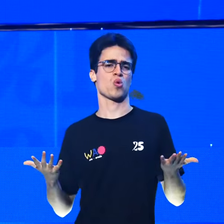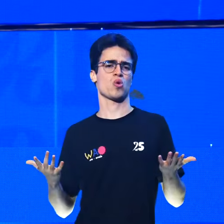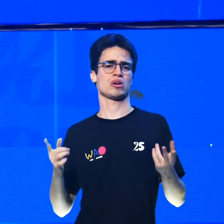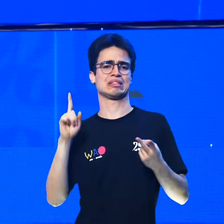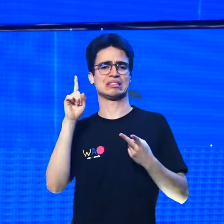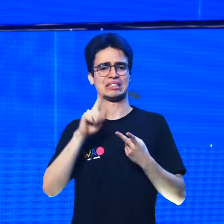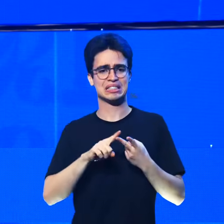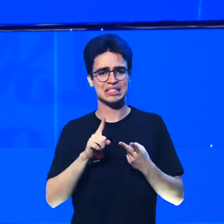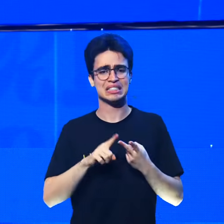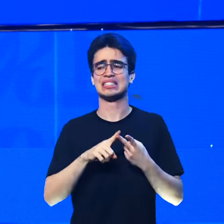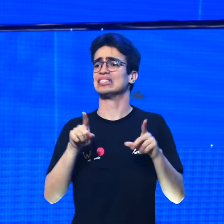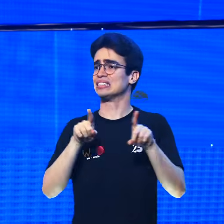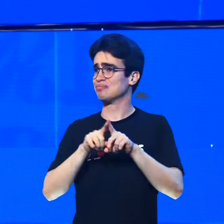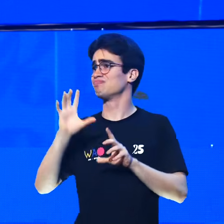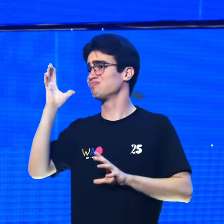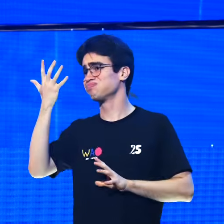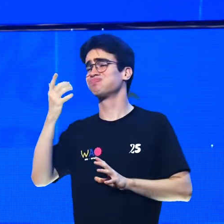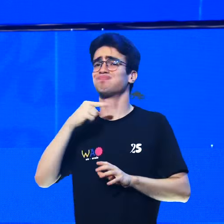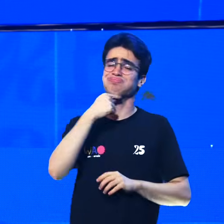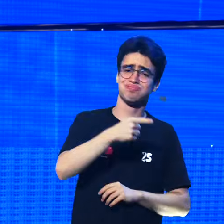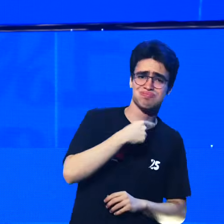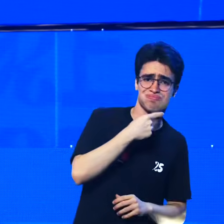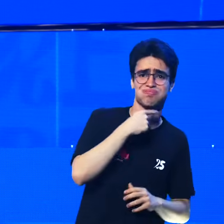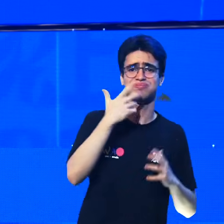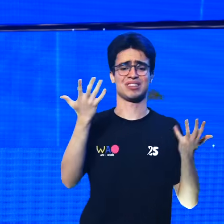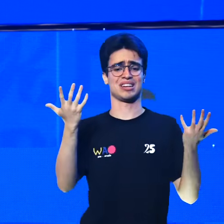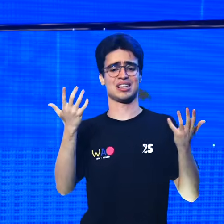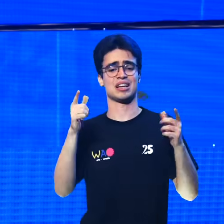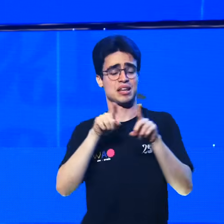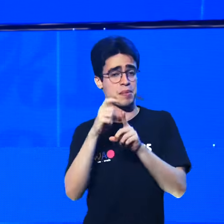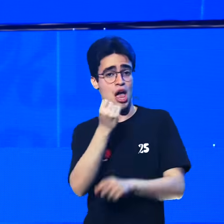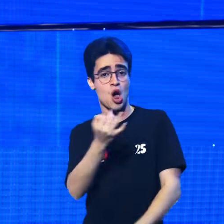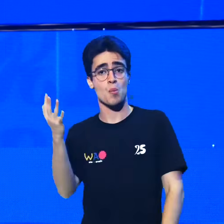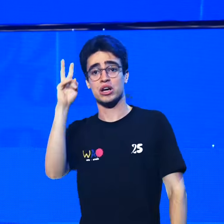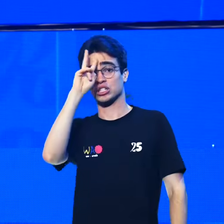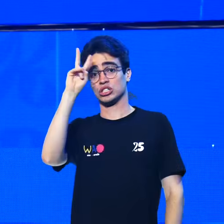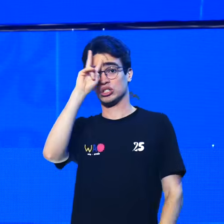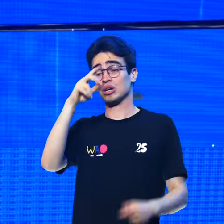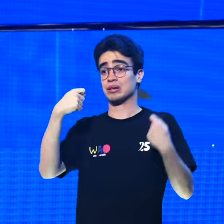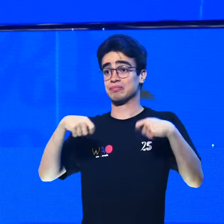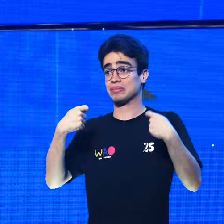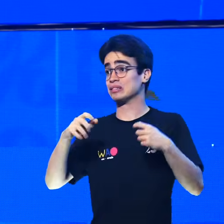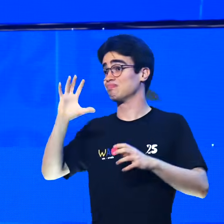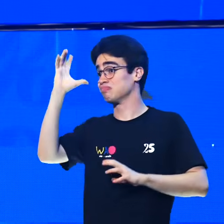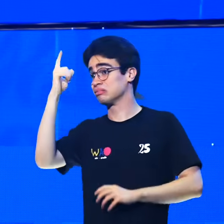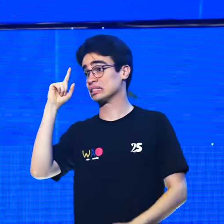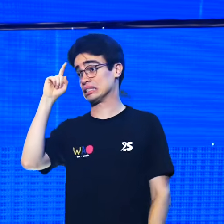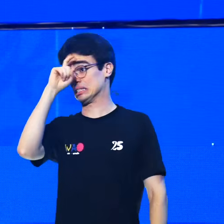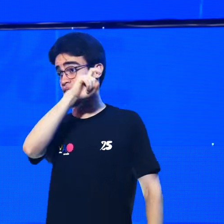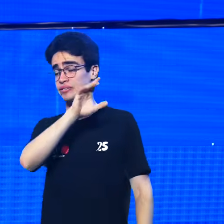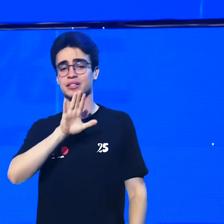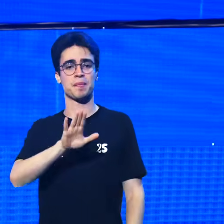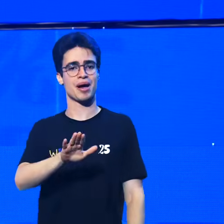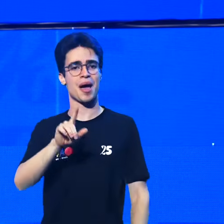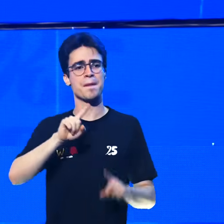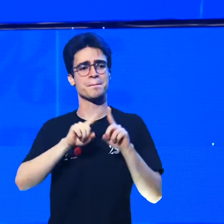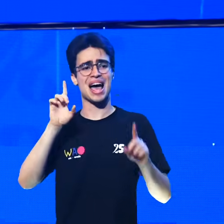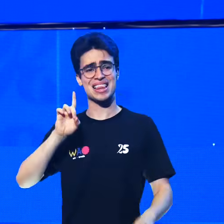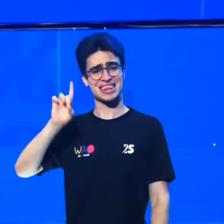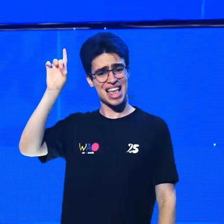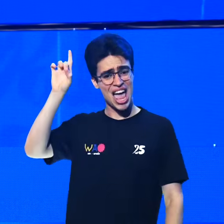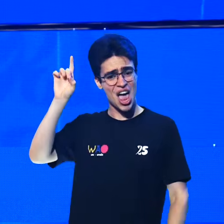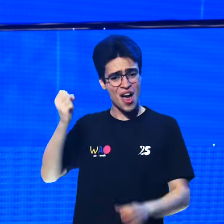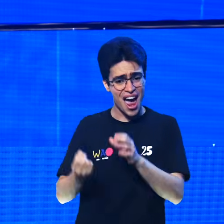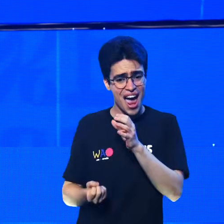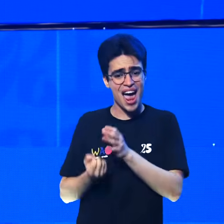de reveses, tem histórias que precisam de dramas, mas Deus está construindo